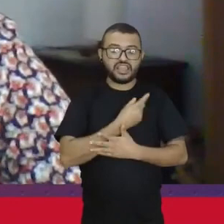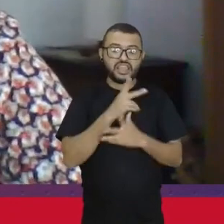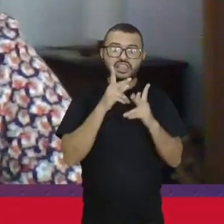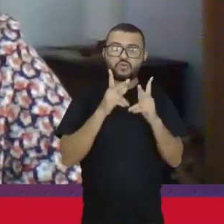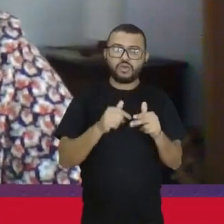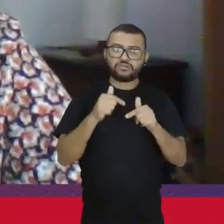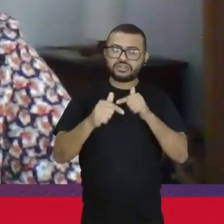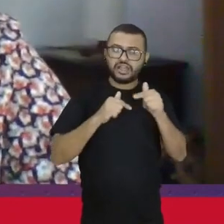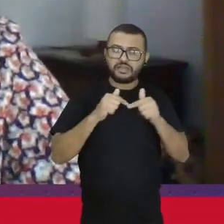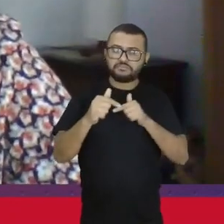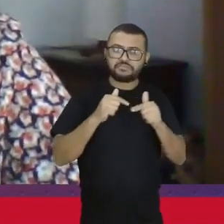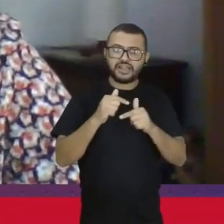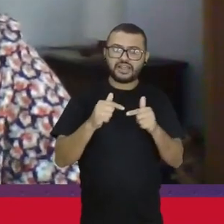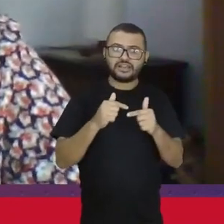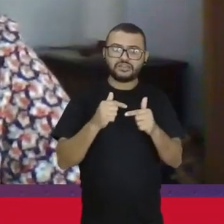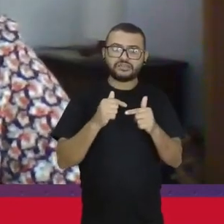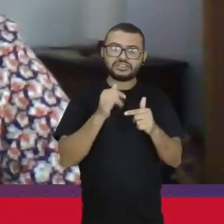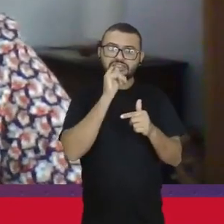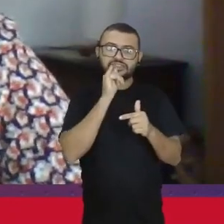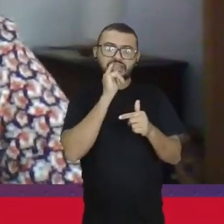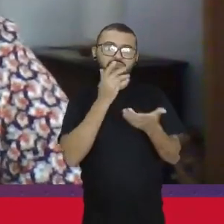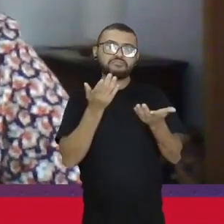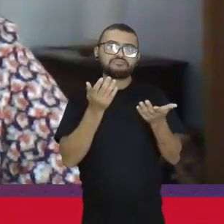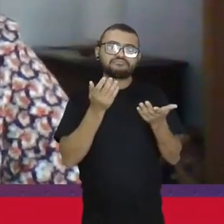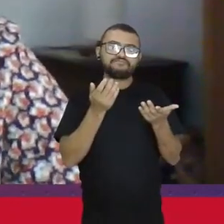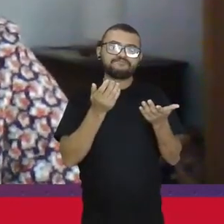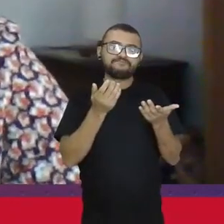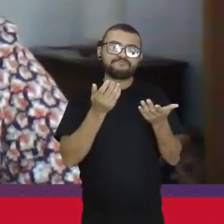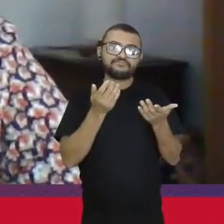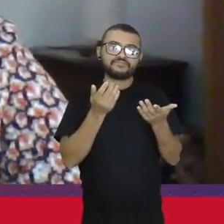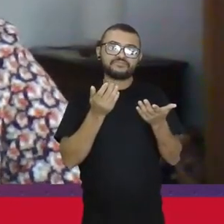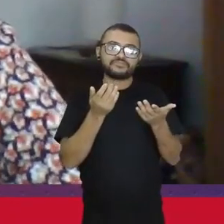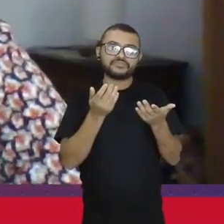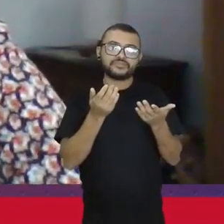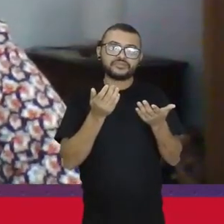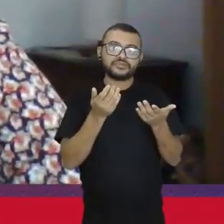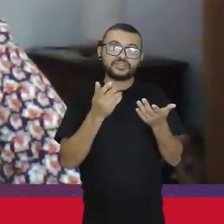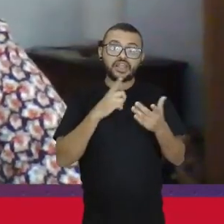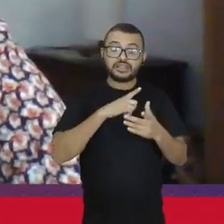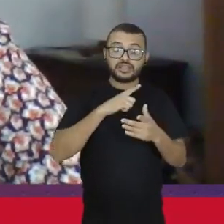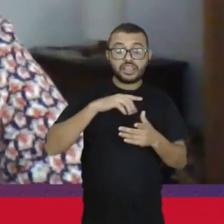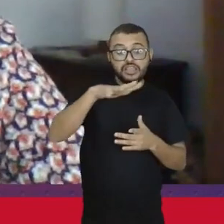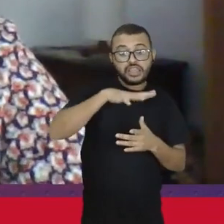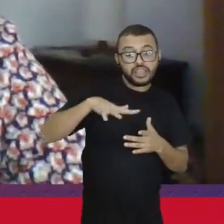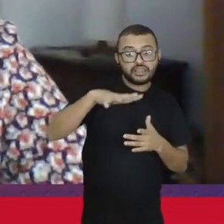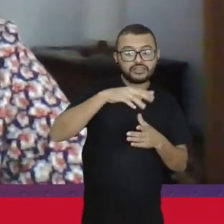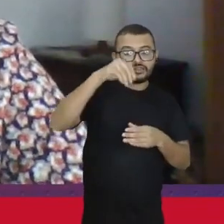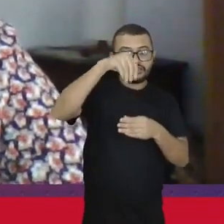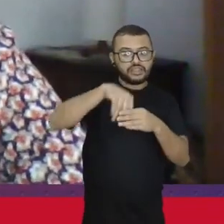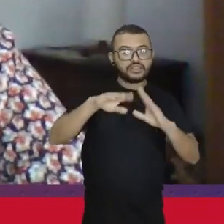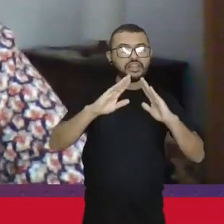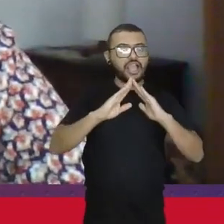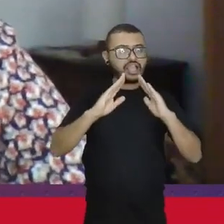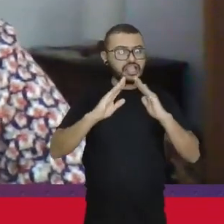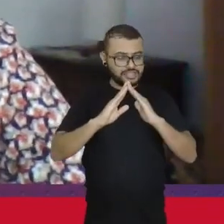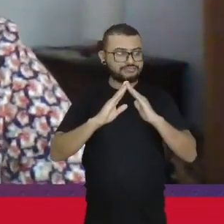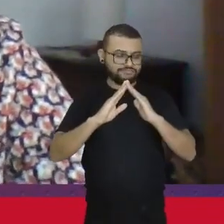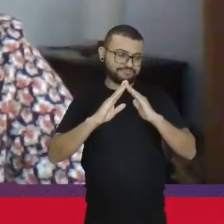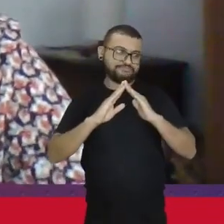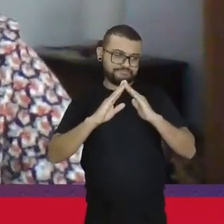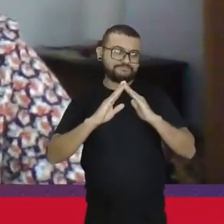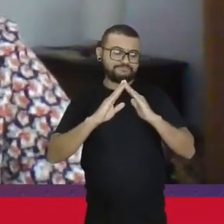trabalho ele é invisibilizado quando ele se realiza no âmbito doméstico e da casa,